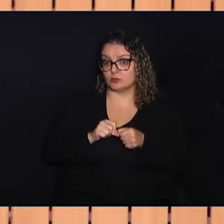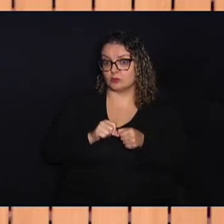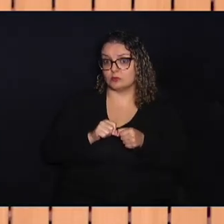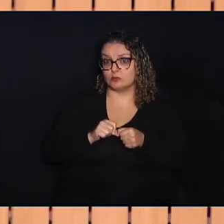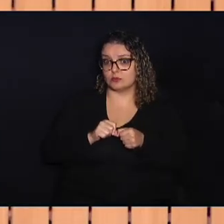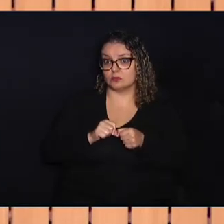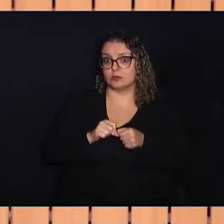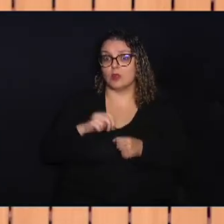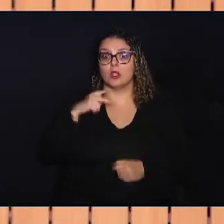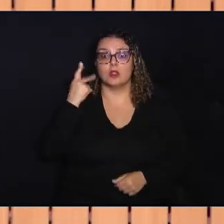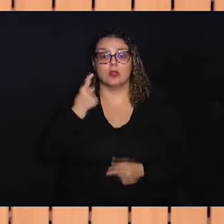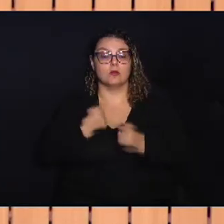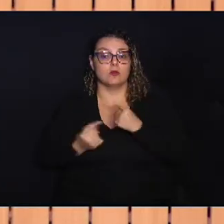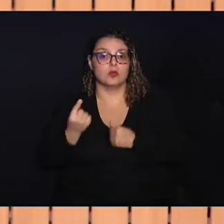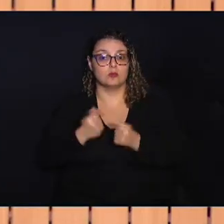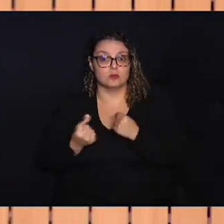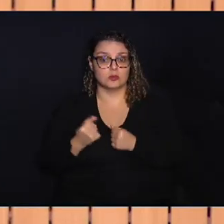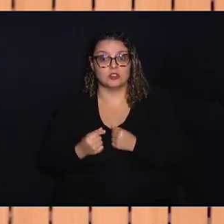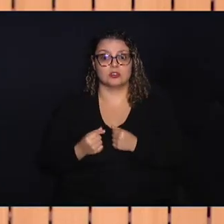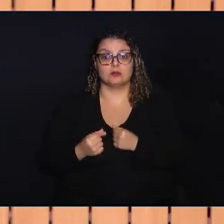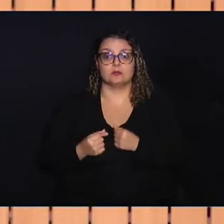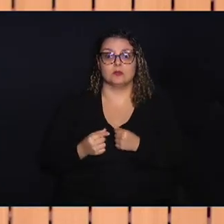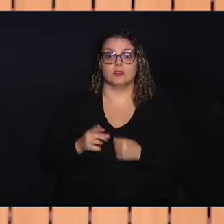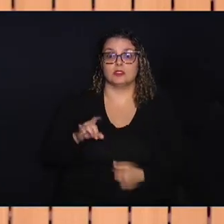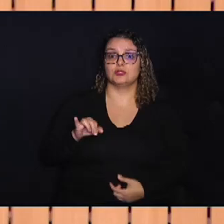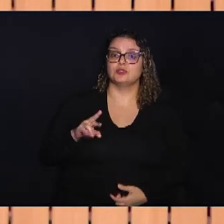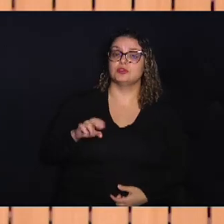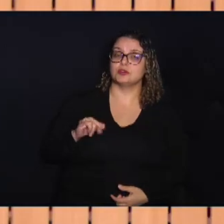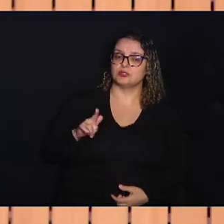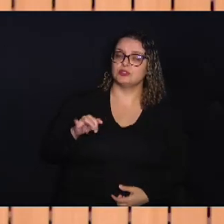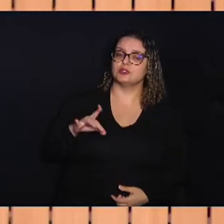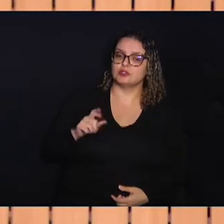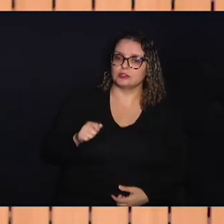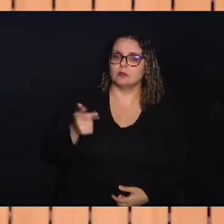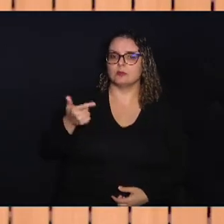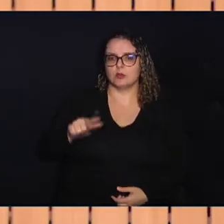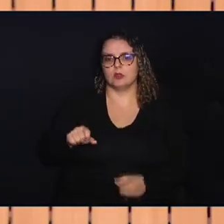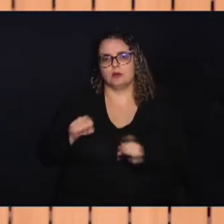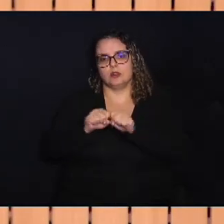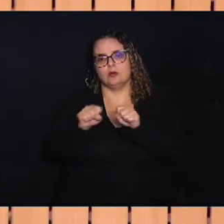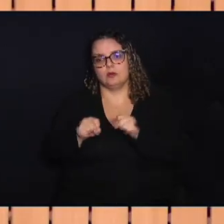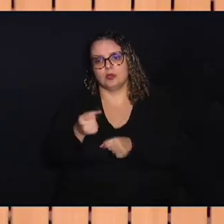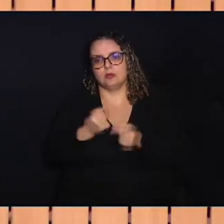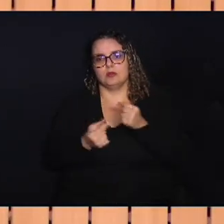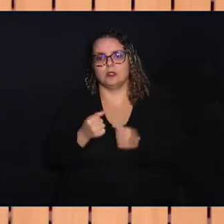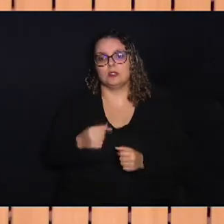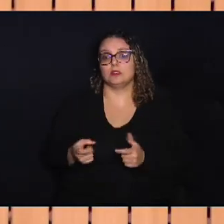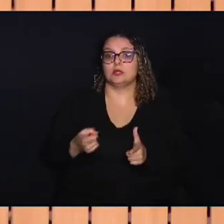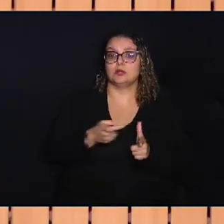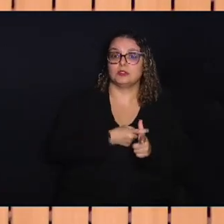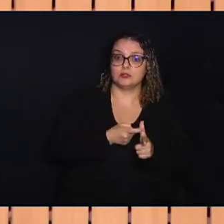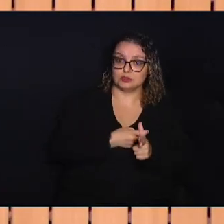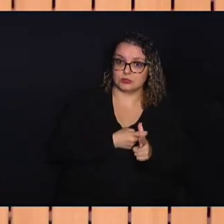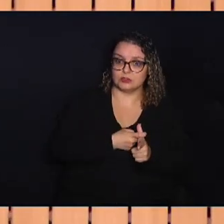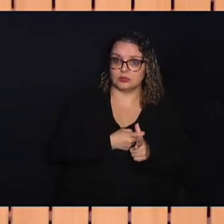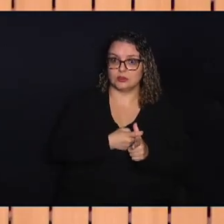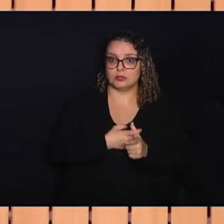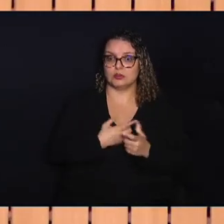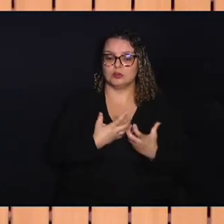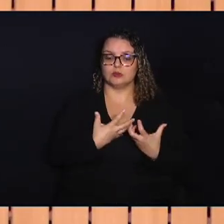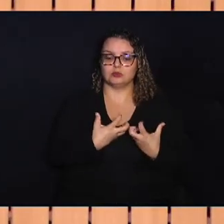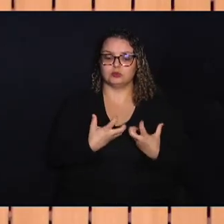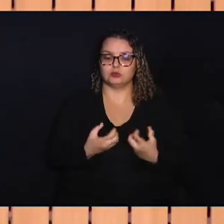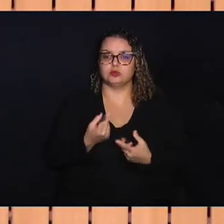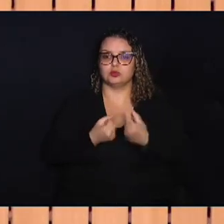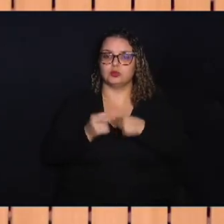na política econômica tem sido dirigida para manter o sistema financeiro da dívida, que suga